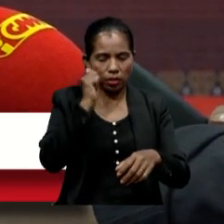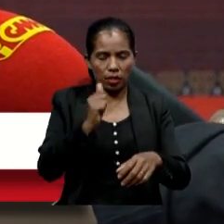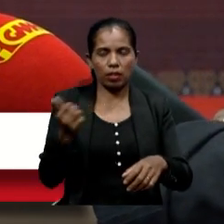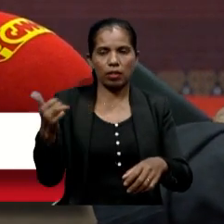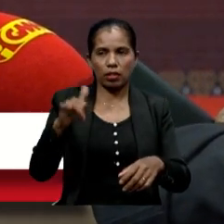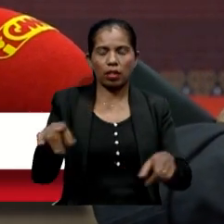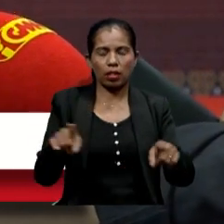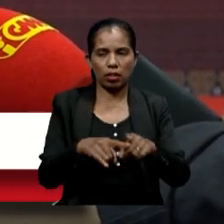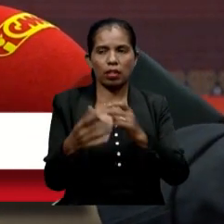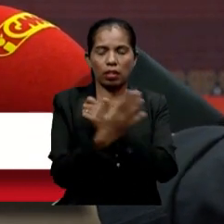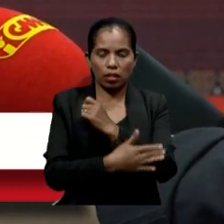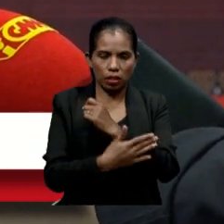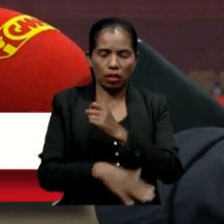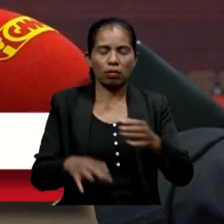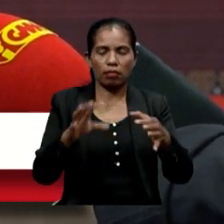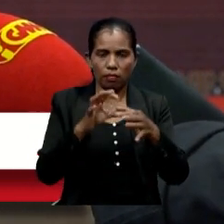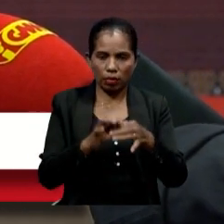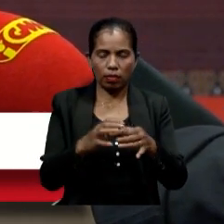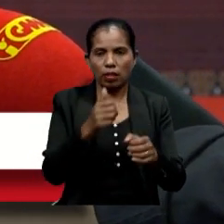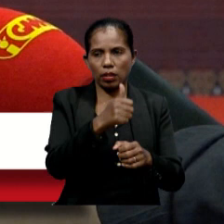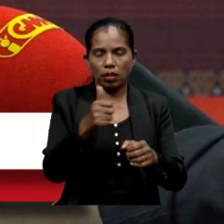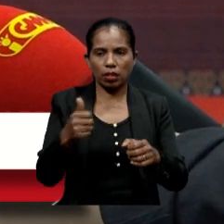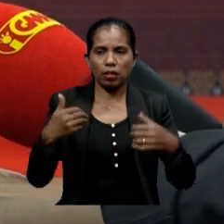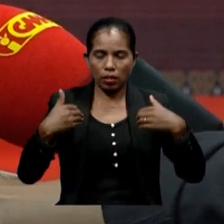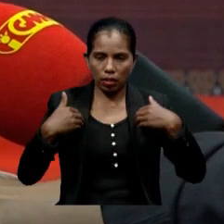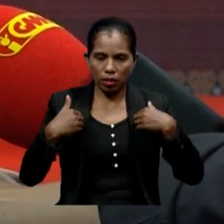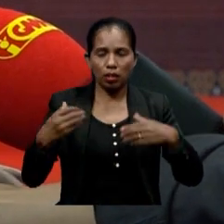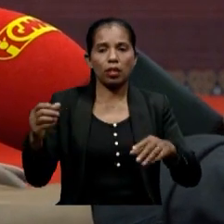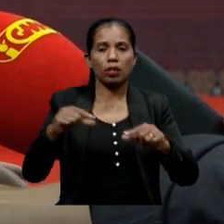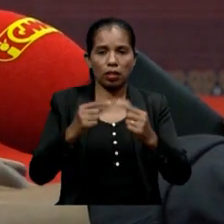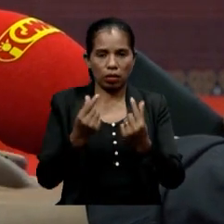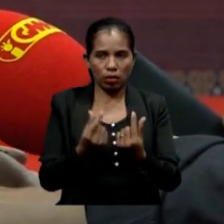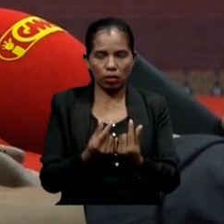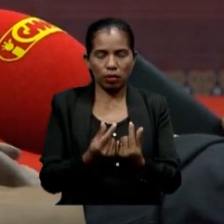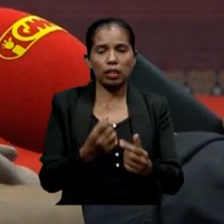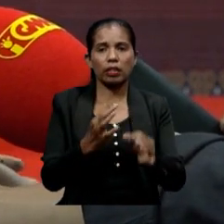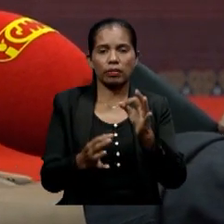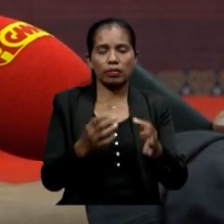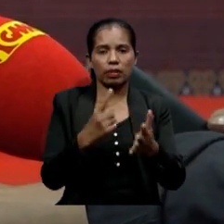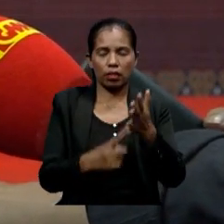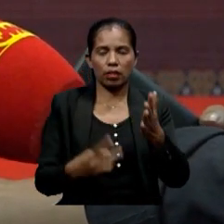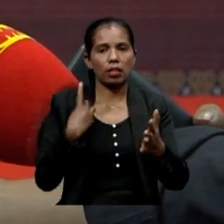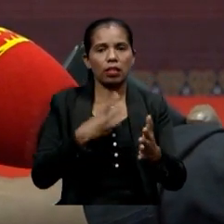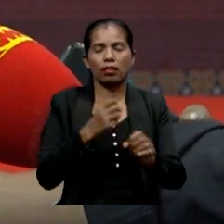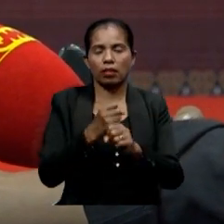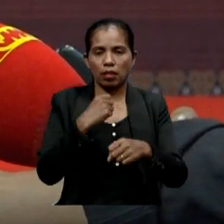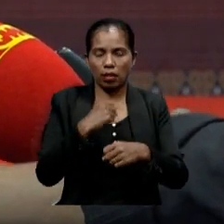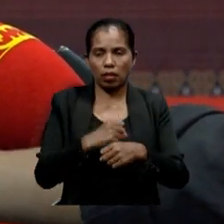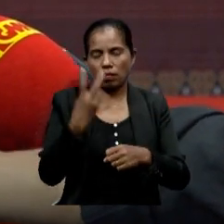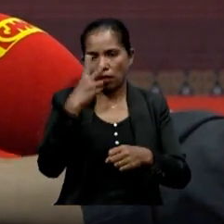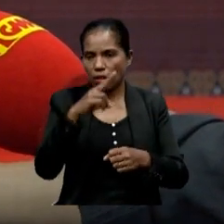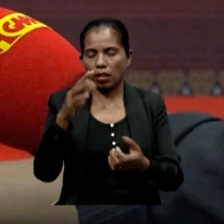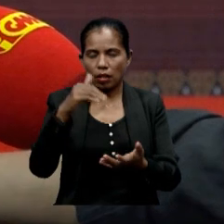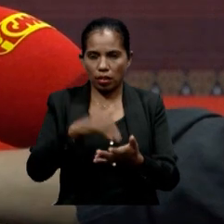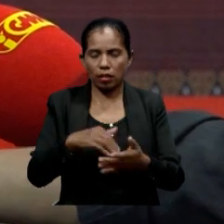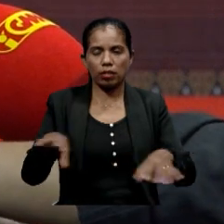nessa nação membro, ida, sira, ia software, ne be, se cari que saída, ita bele halamos interface, halamos